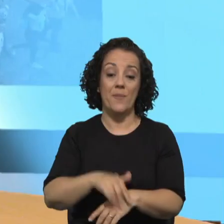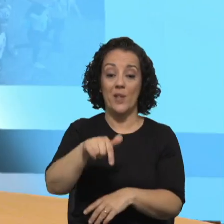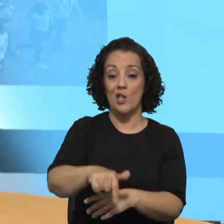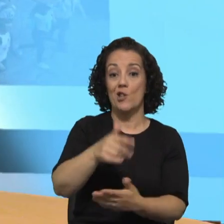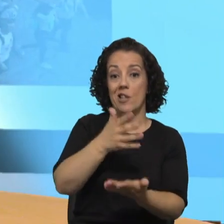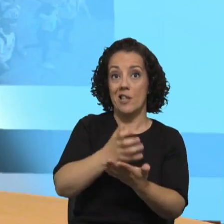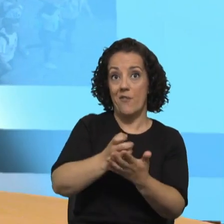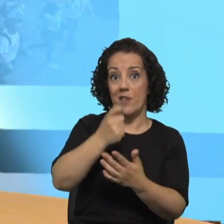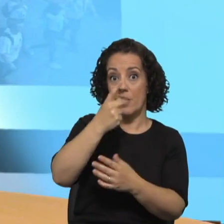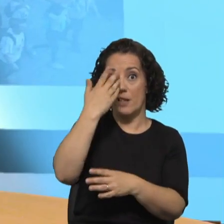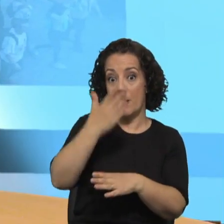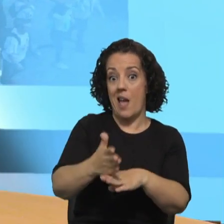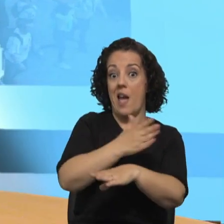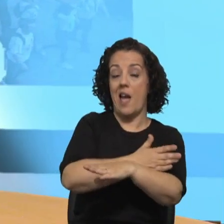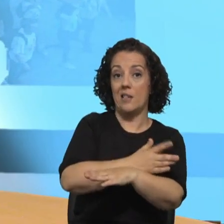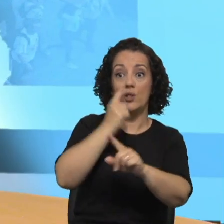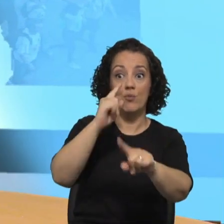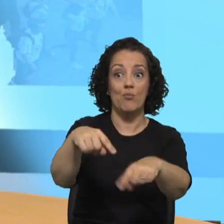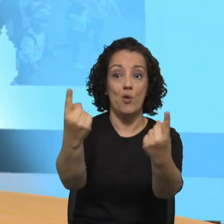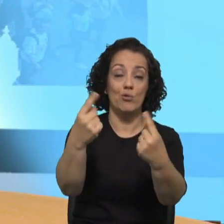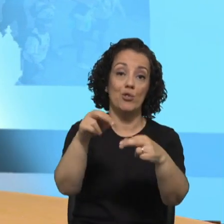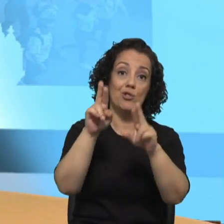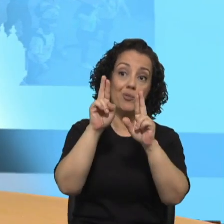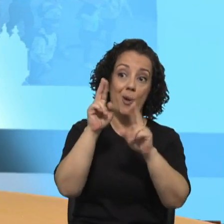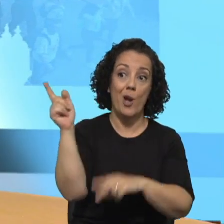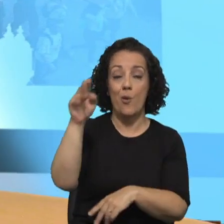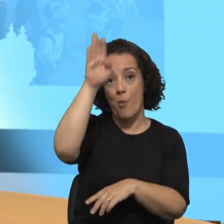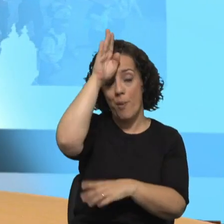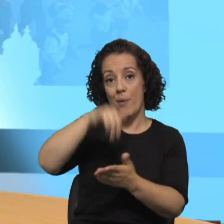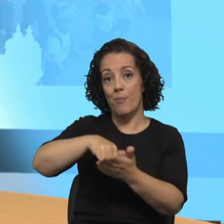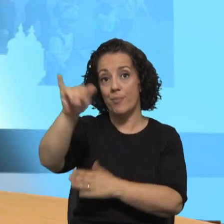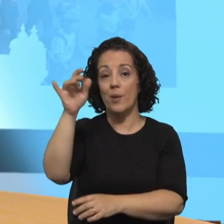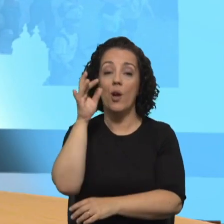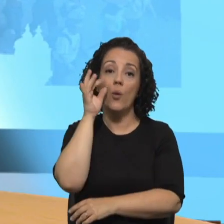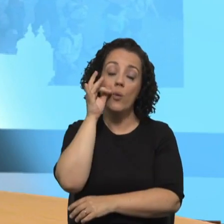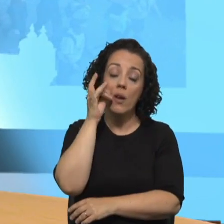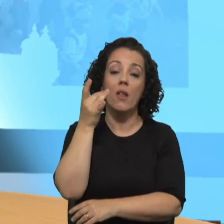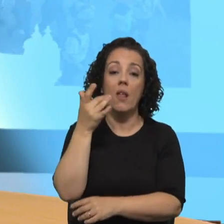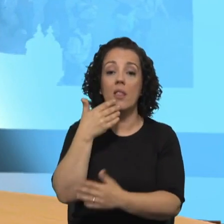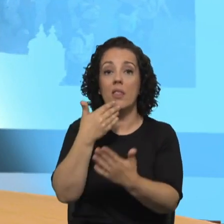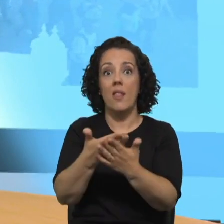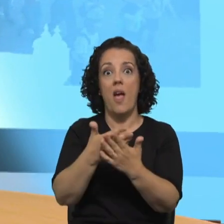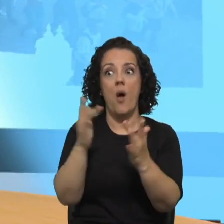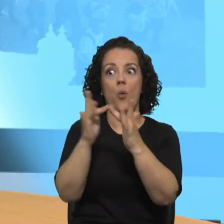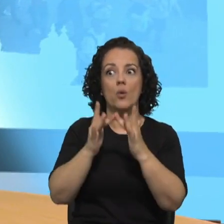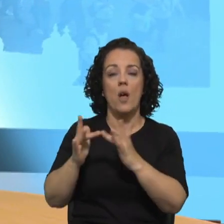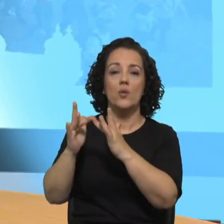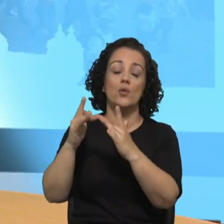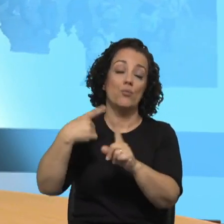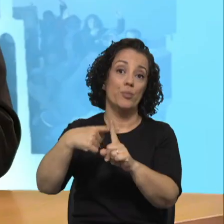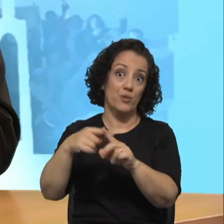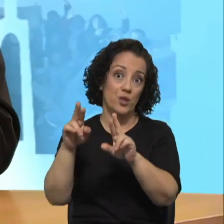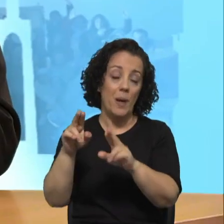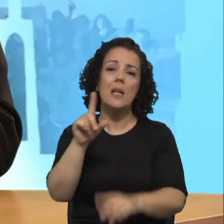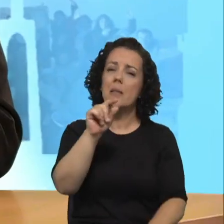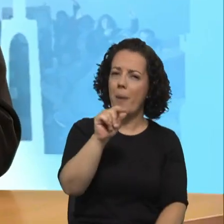dias antes de ser emitido e esperemos que a viagem do Papa à Hungria e alguns contactos também possam ter consequências positivas. E outra questão que tem a